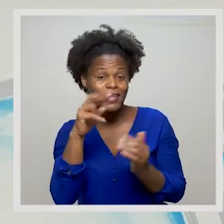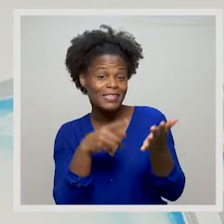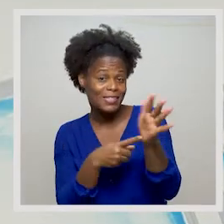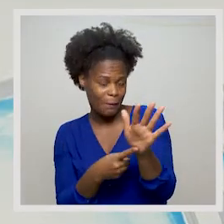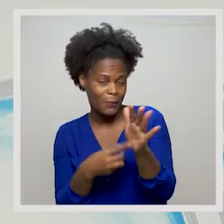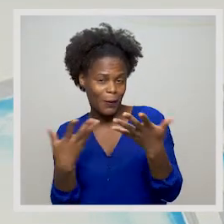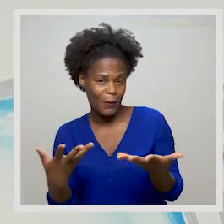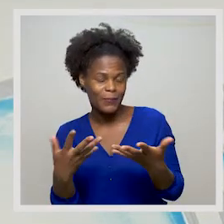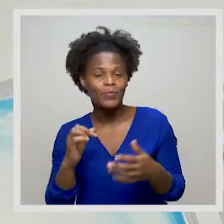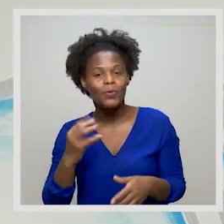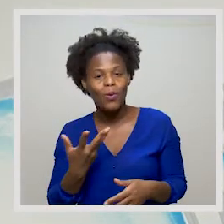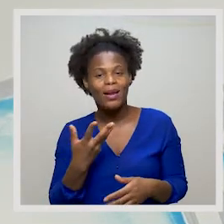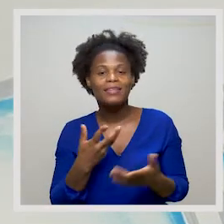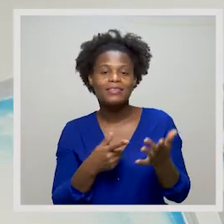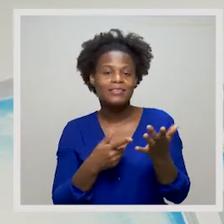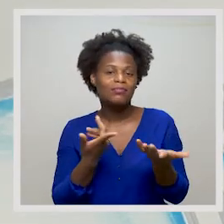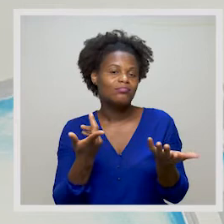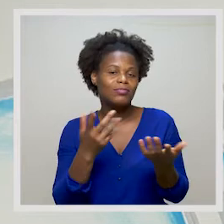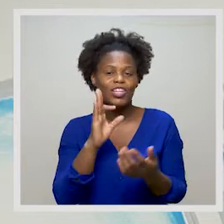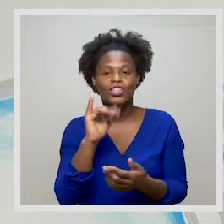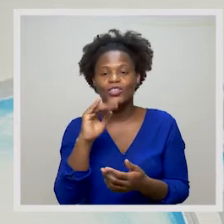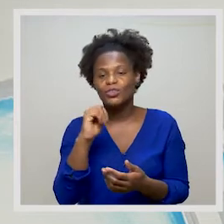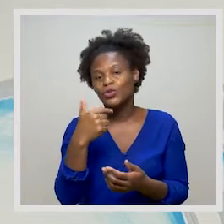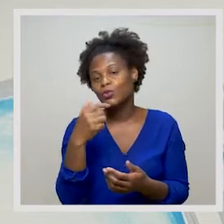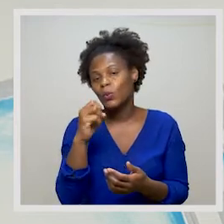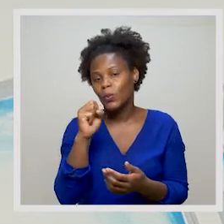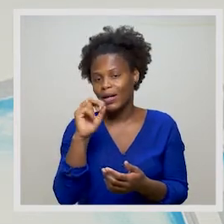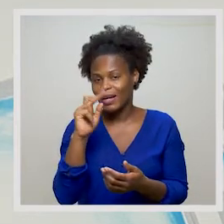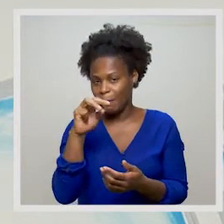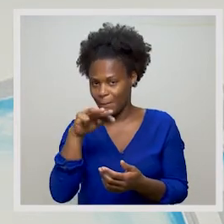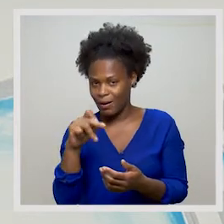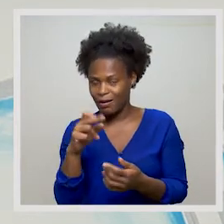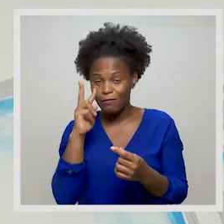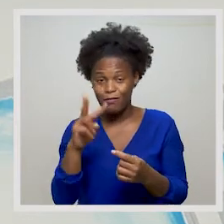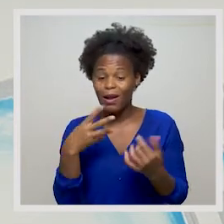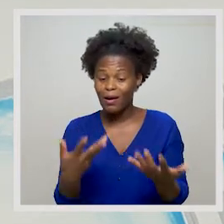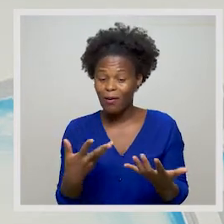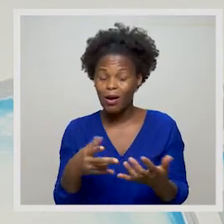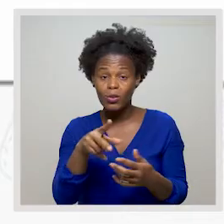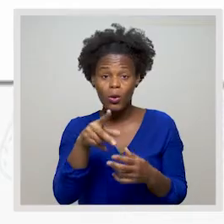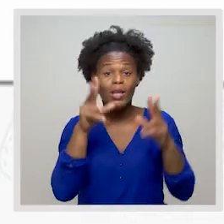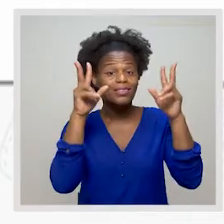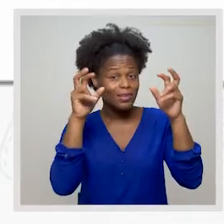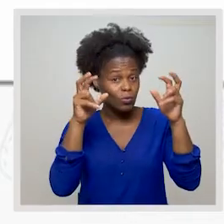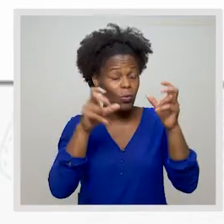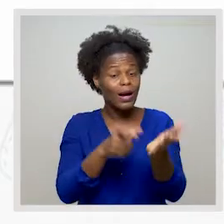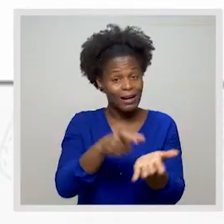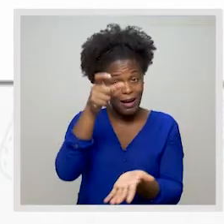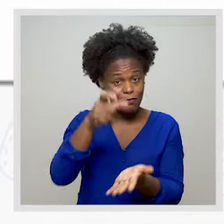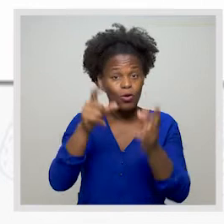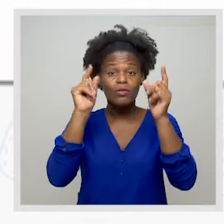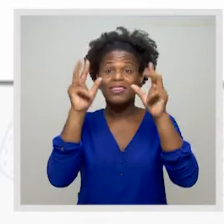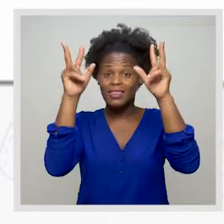nosso exemplo qual seria o nosso histograma, ok? Nunca esqueçam do título.